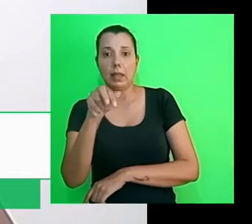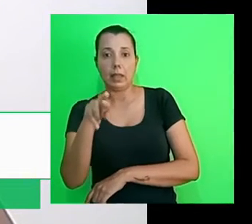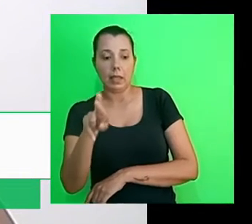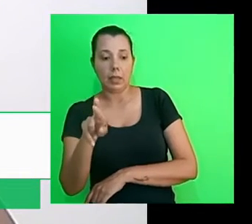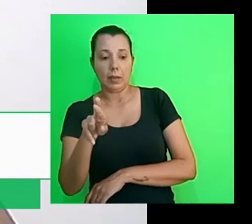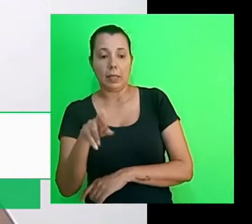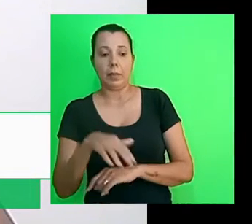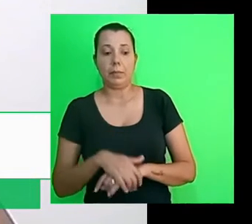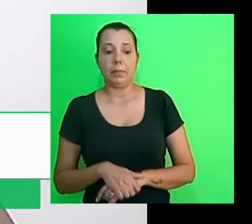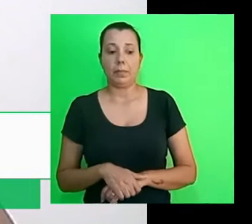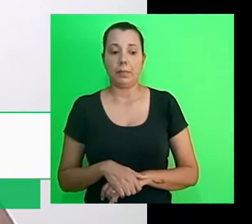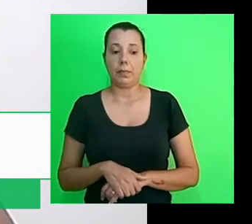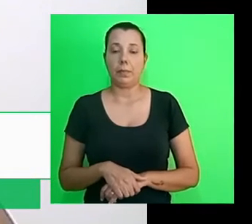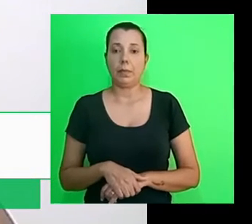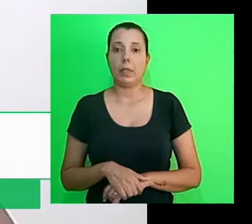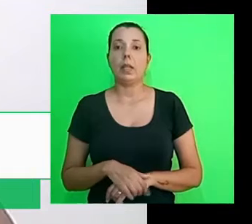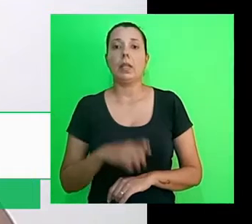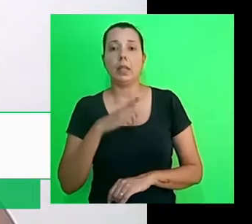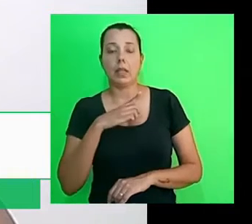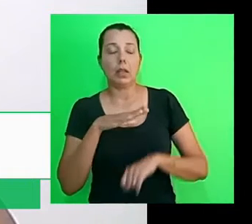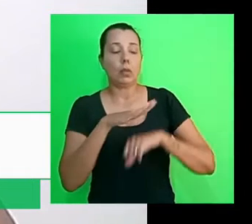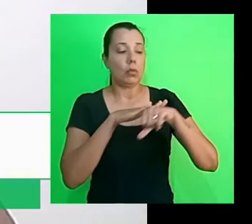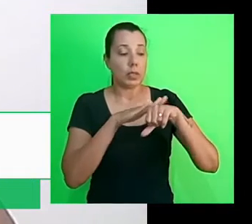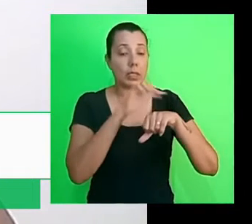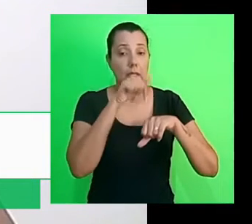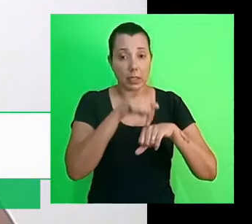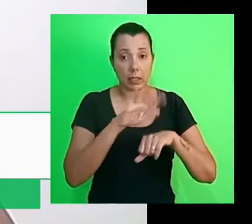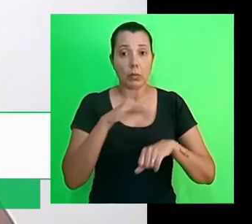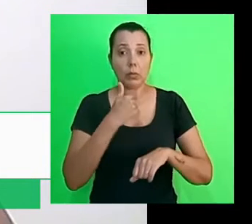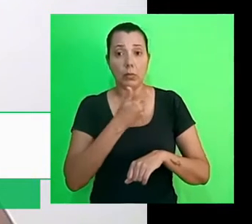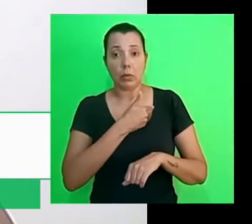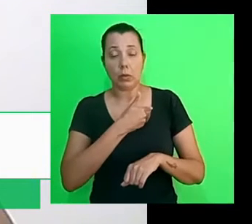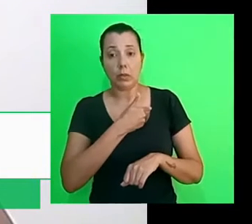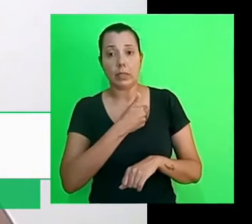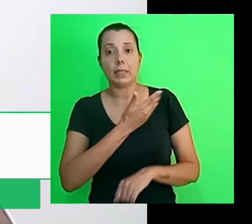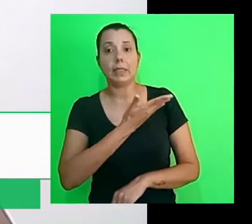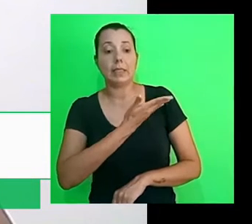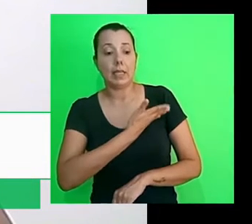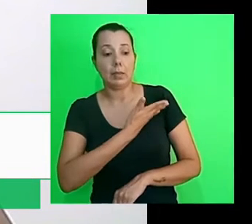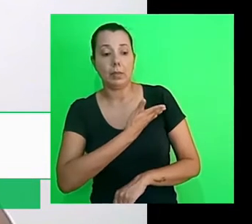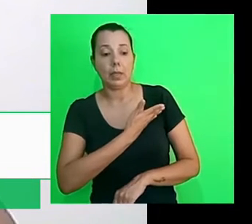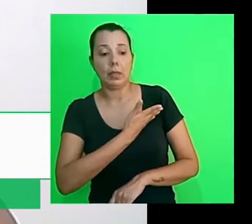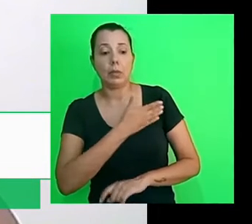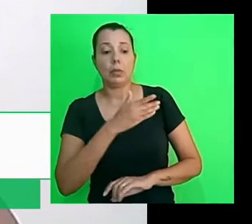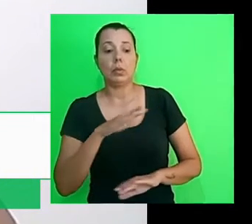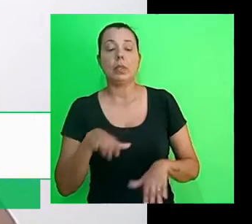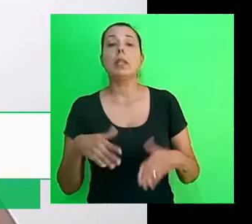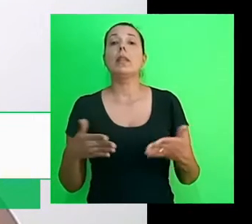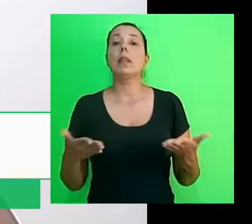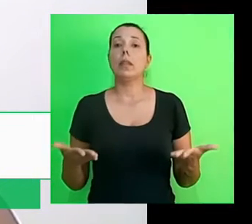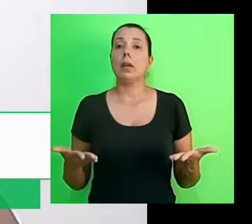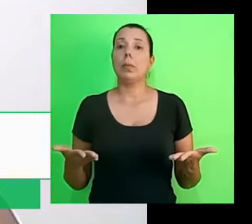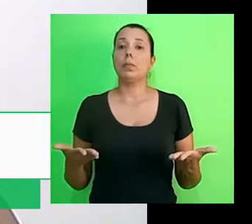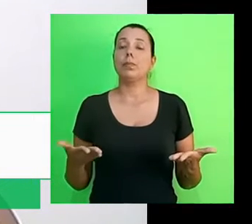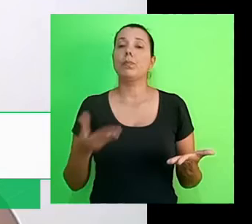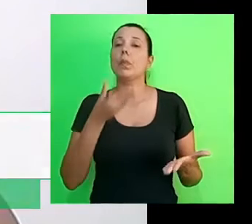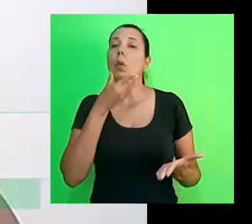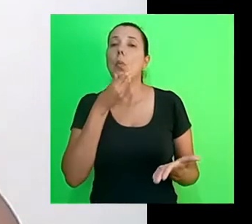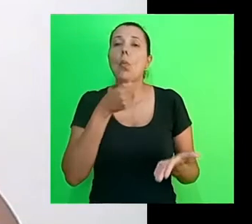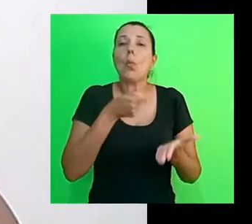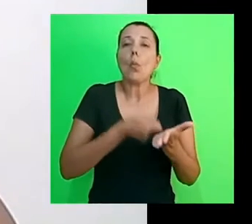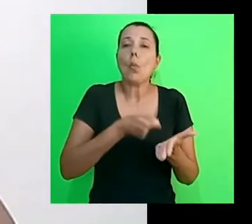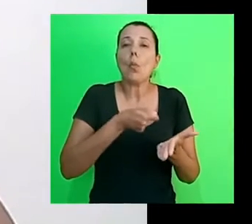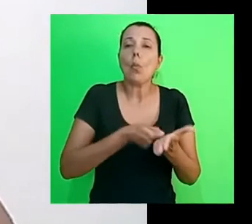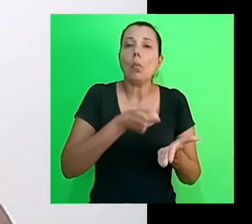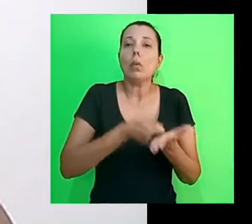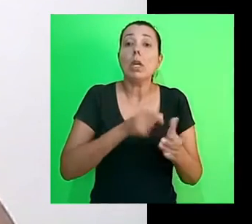caminhou tanto nos governos progressistas e quanto a gente acaba retrocedendo. Eu tive a